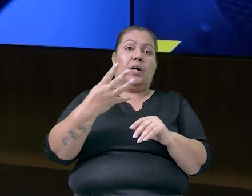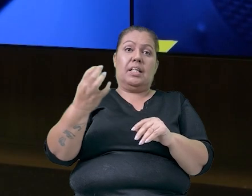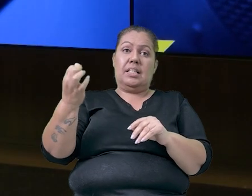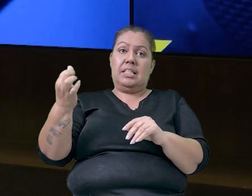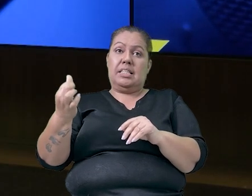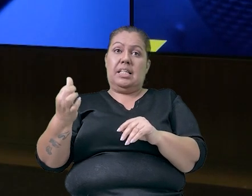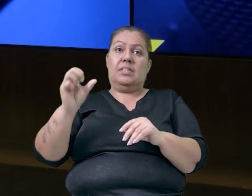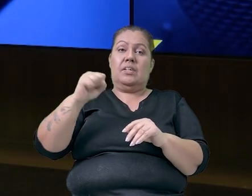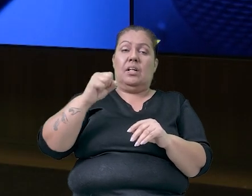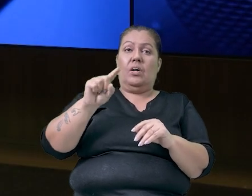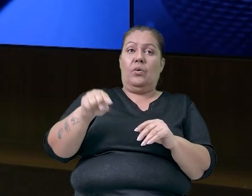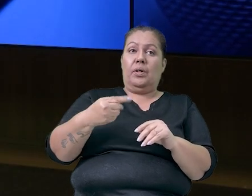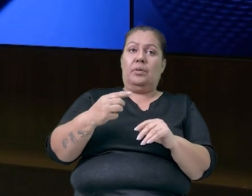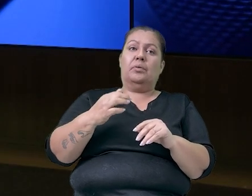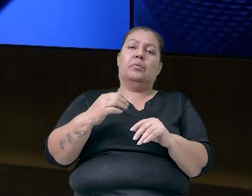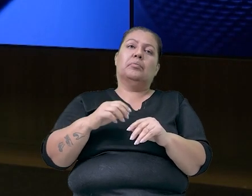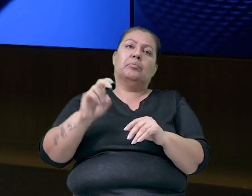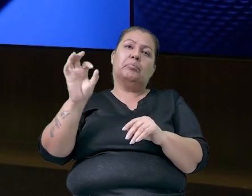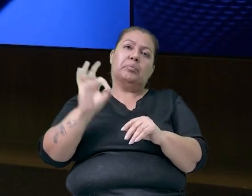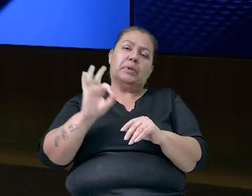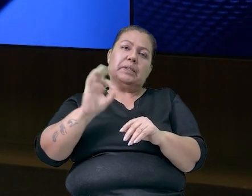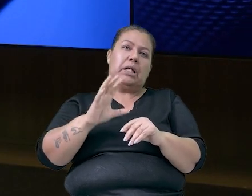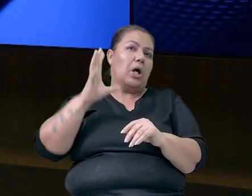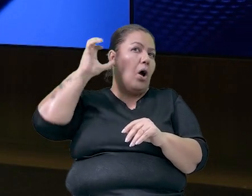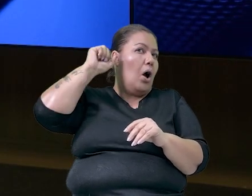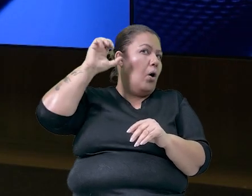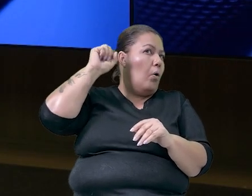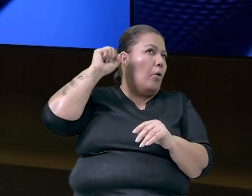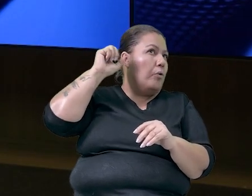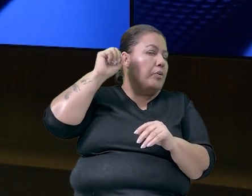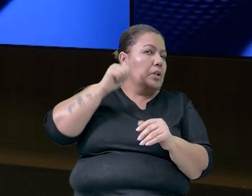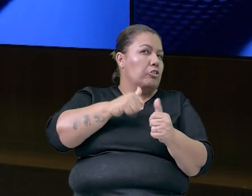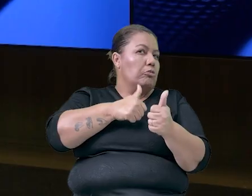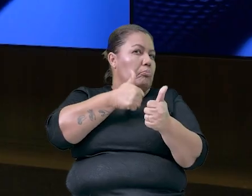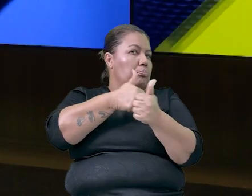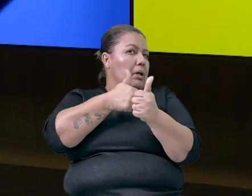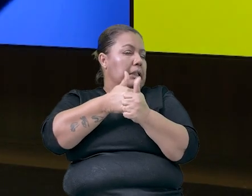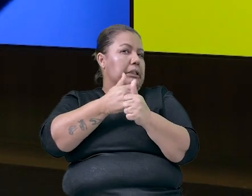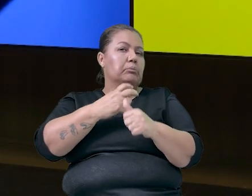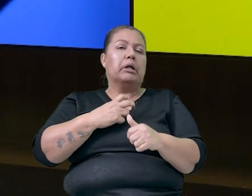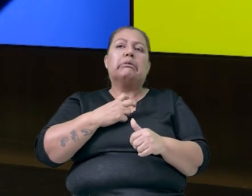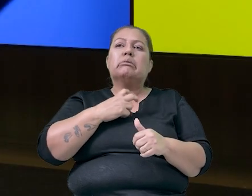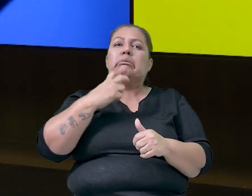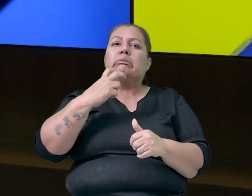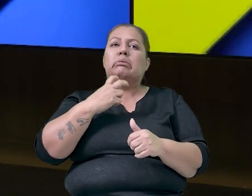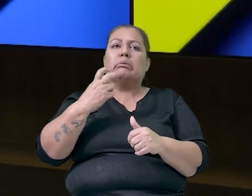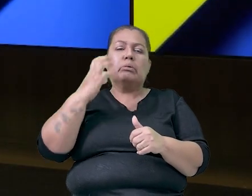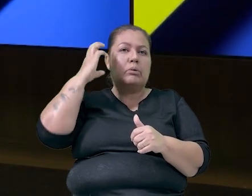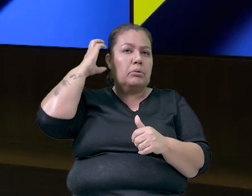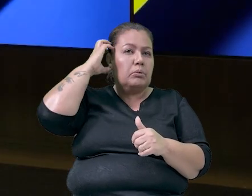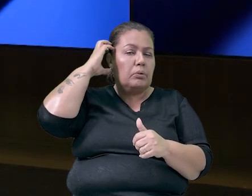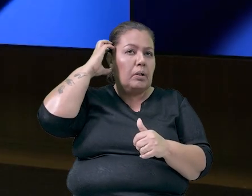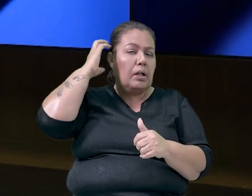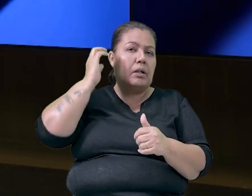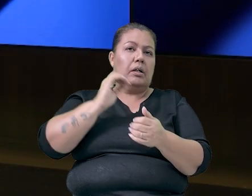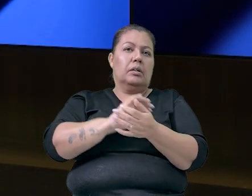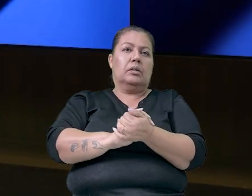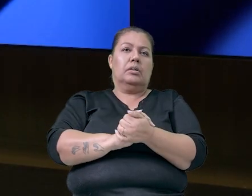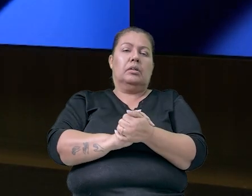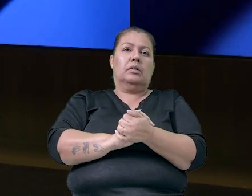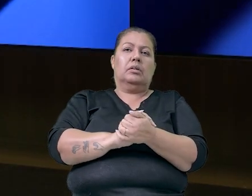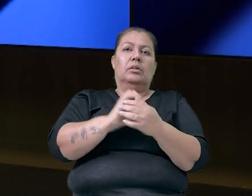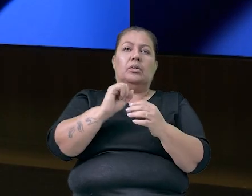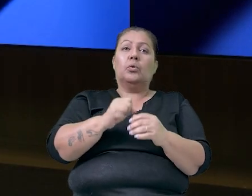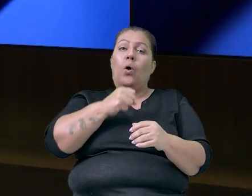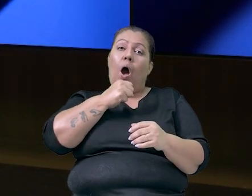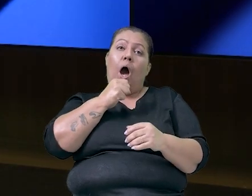46,8%. O ouvinte se sente muito mais próximo do locutor, do radialista, do repórter de